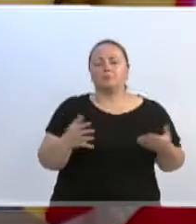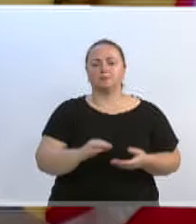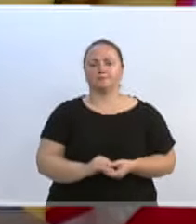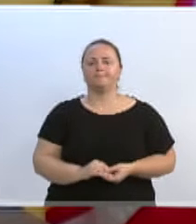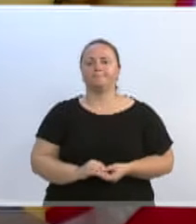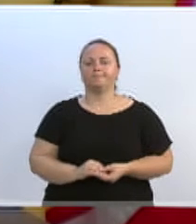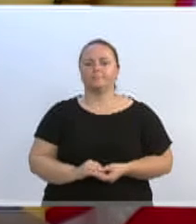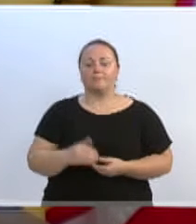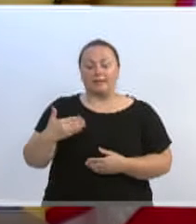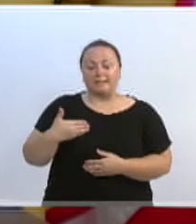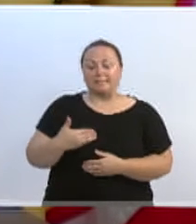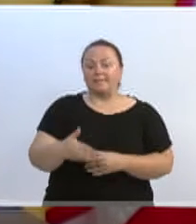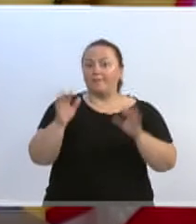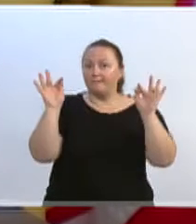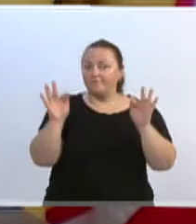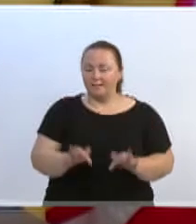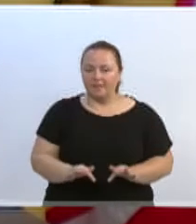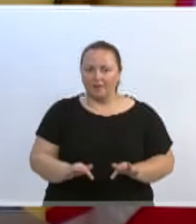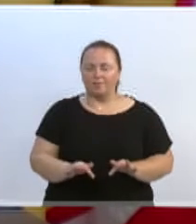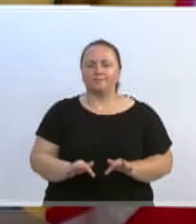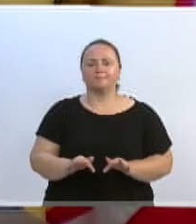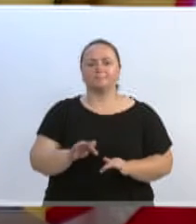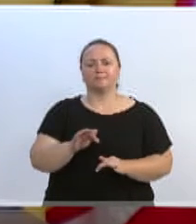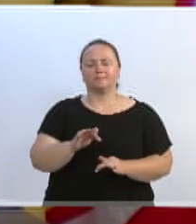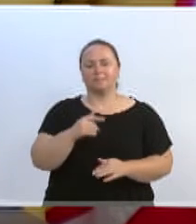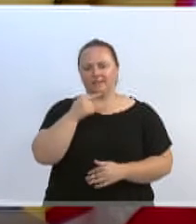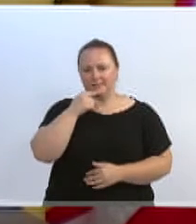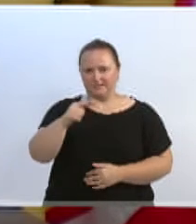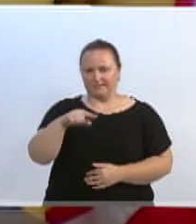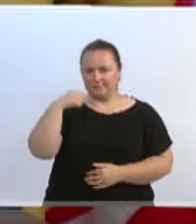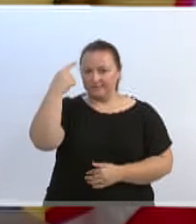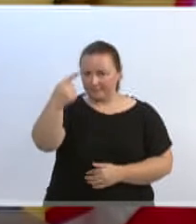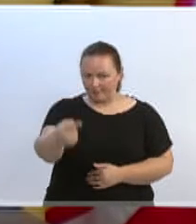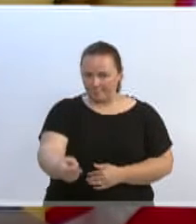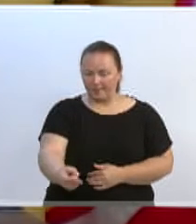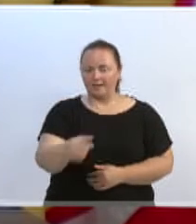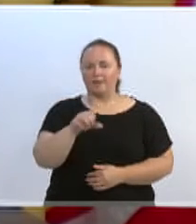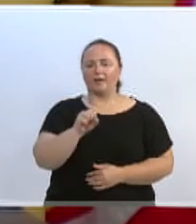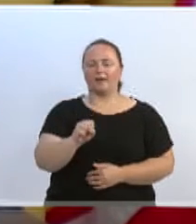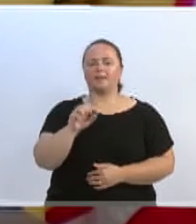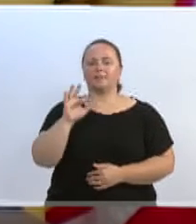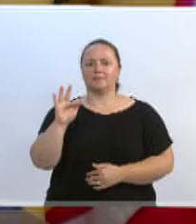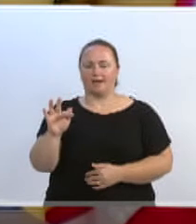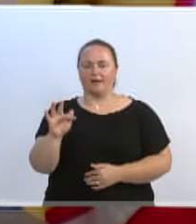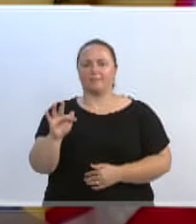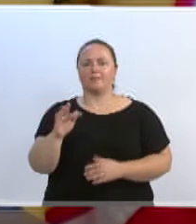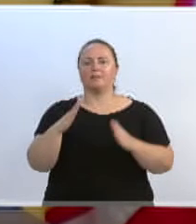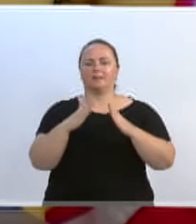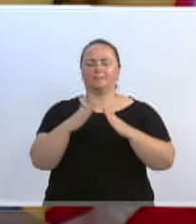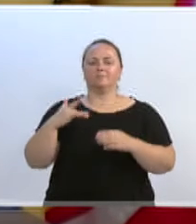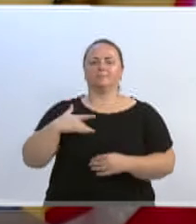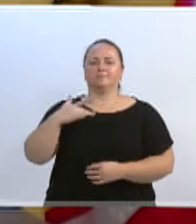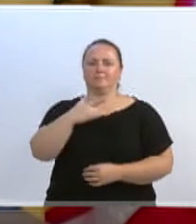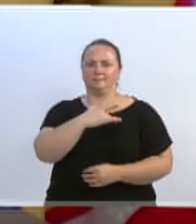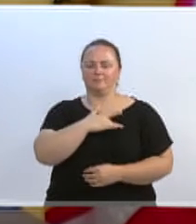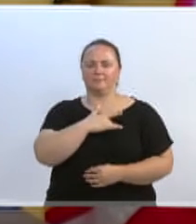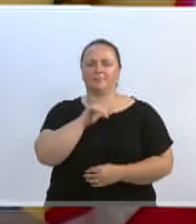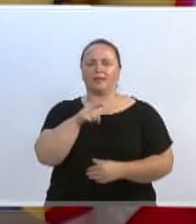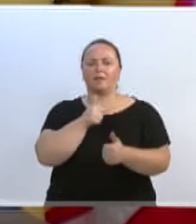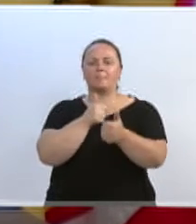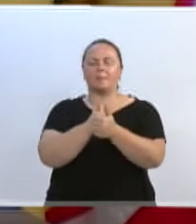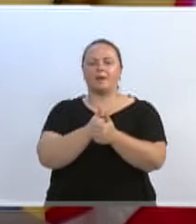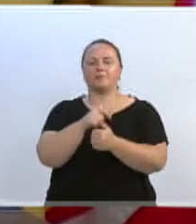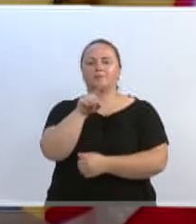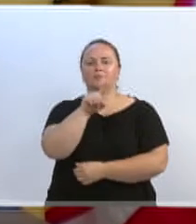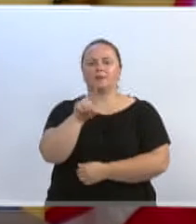4 segundos, vou falar na próxima sessão do ESF Wilson Gomes Santiago, que fica lá no